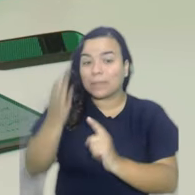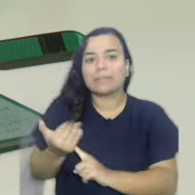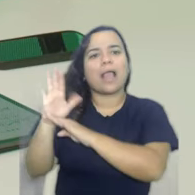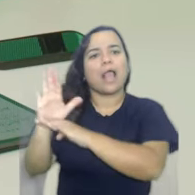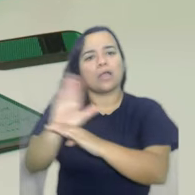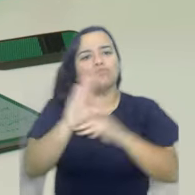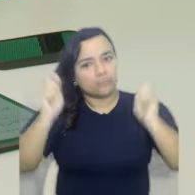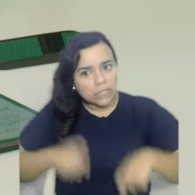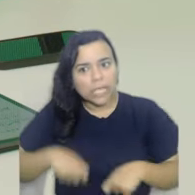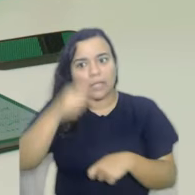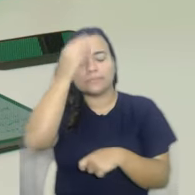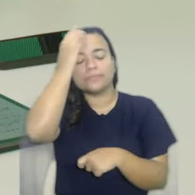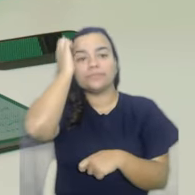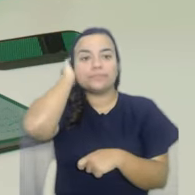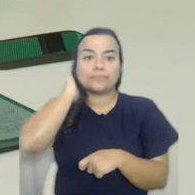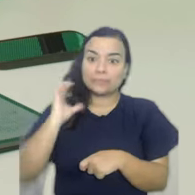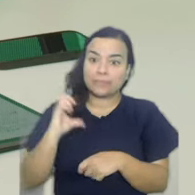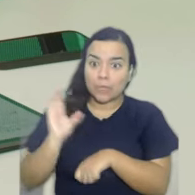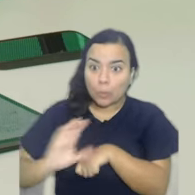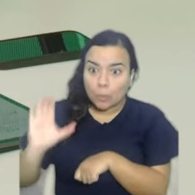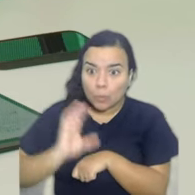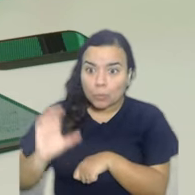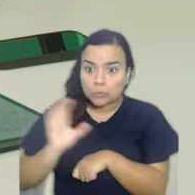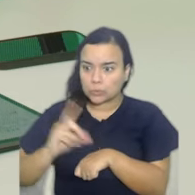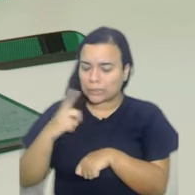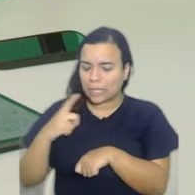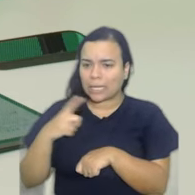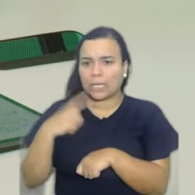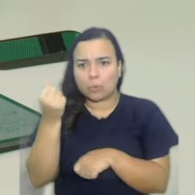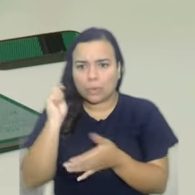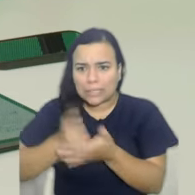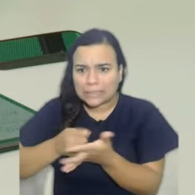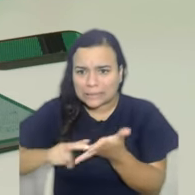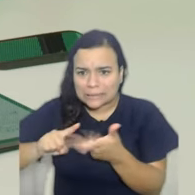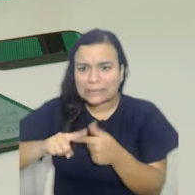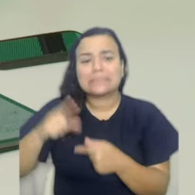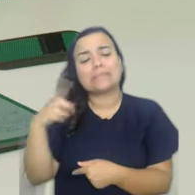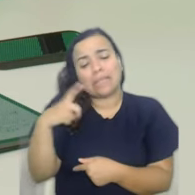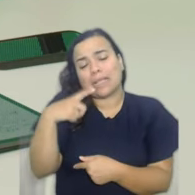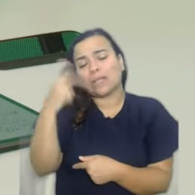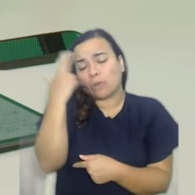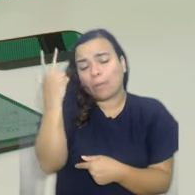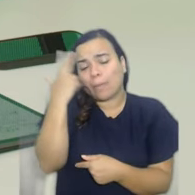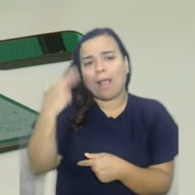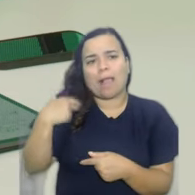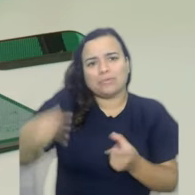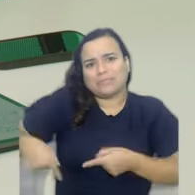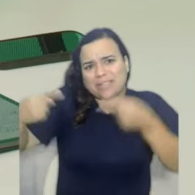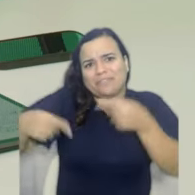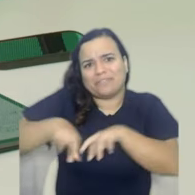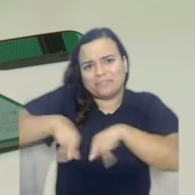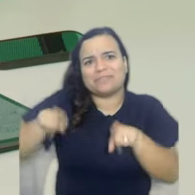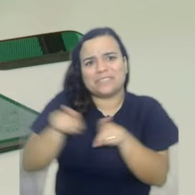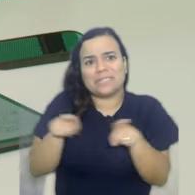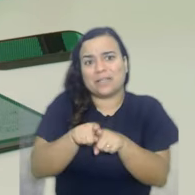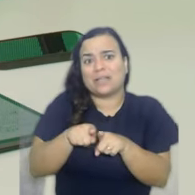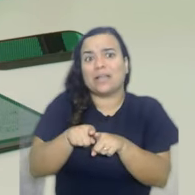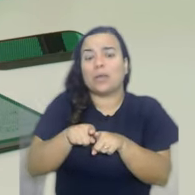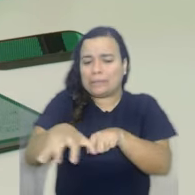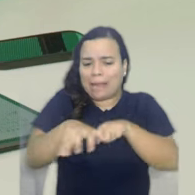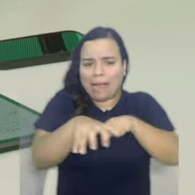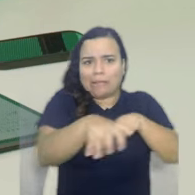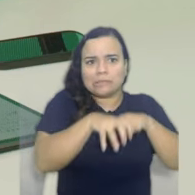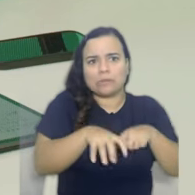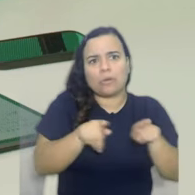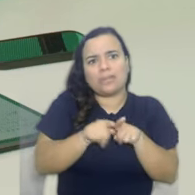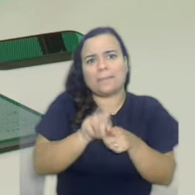Ah tem um custo toda tecnologia tem tem seus desafios toda a tecnologia tem até o trator lá também que usa há 50 anos também tem e